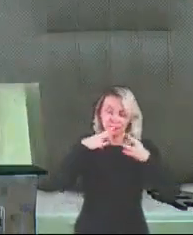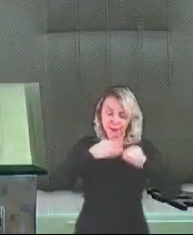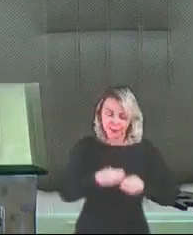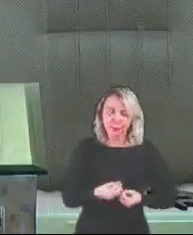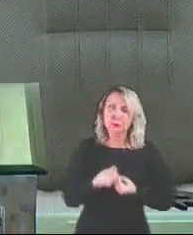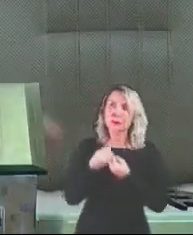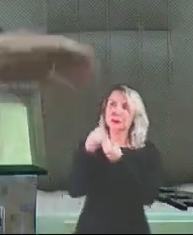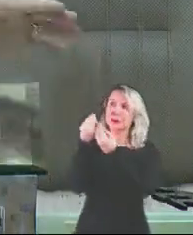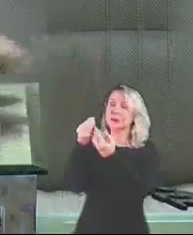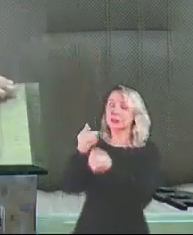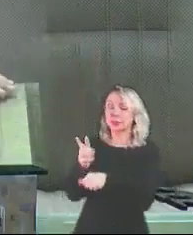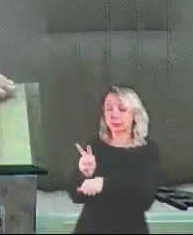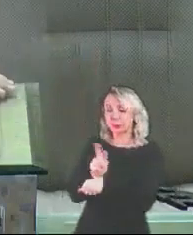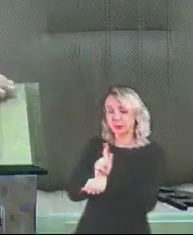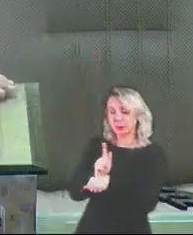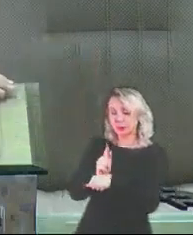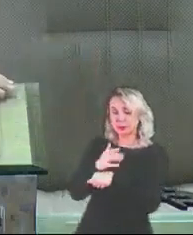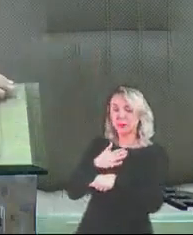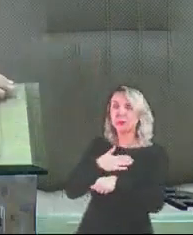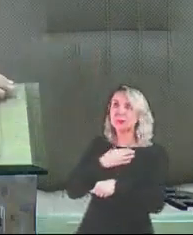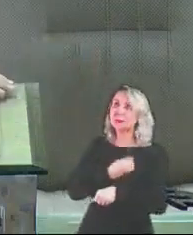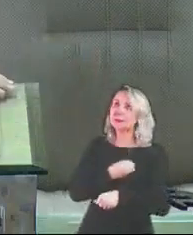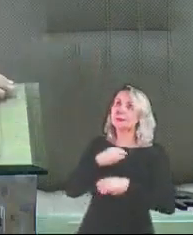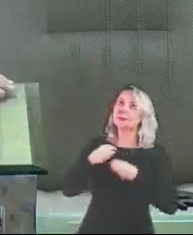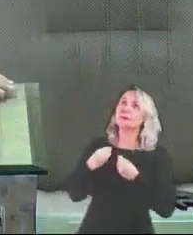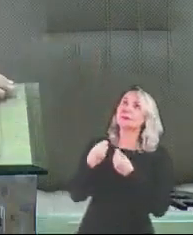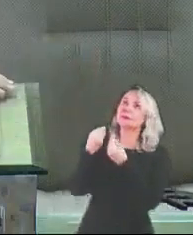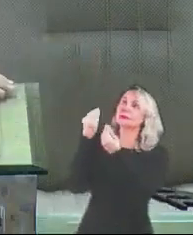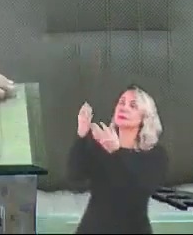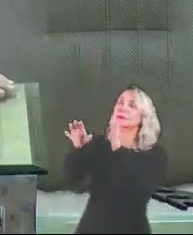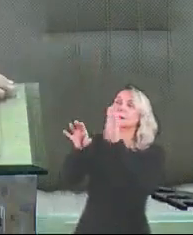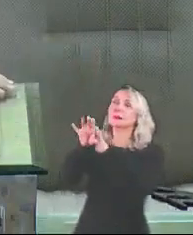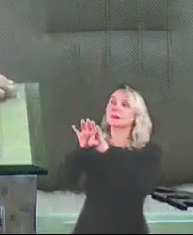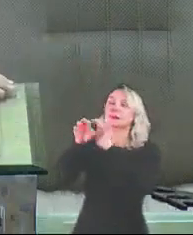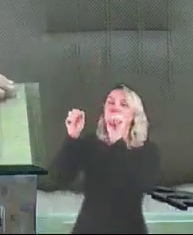nas tuas mãos. Glórias a Jesus.